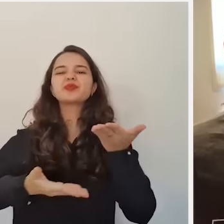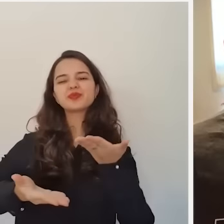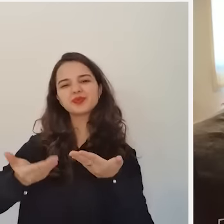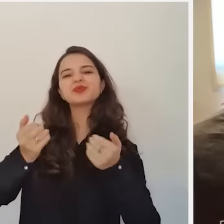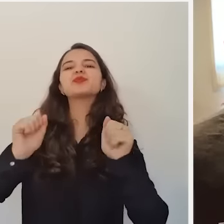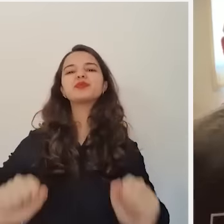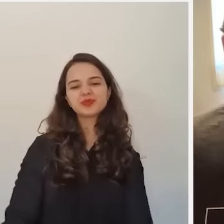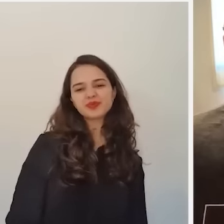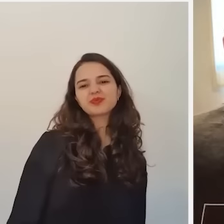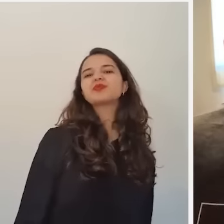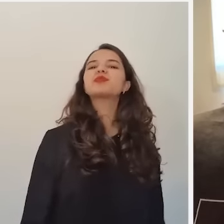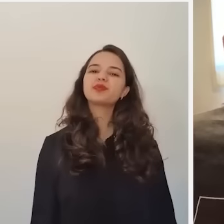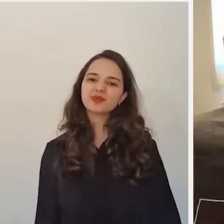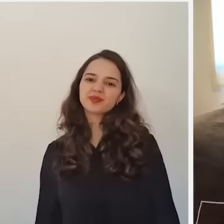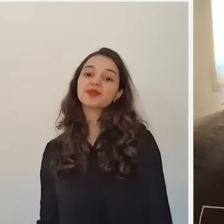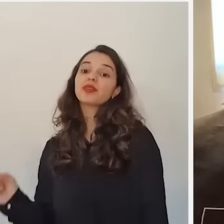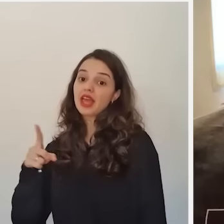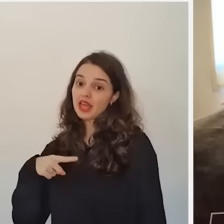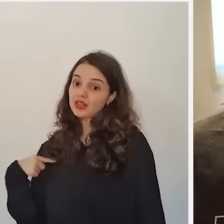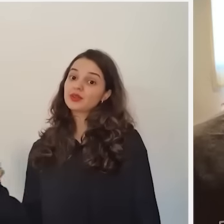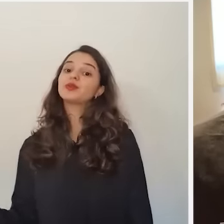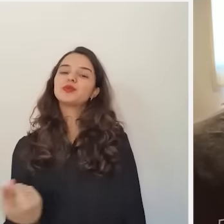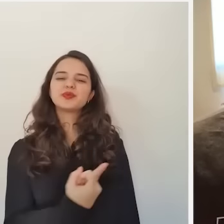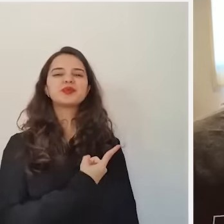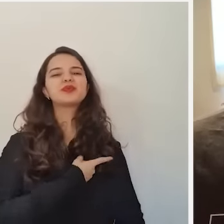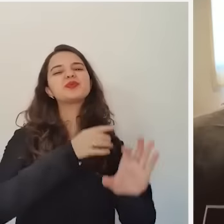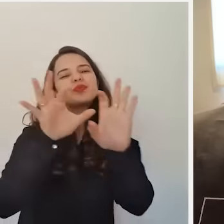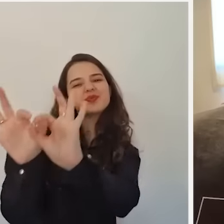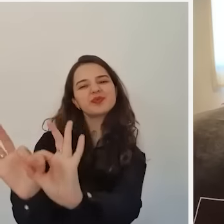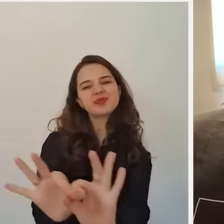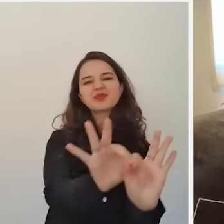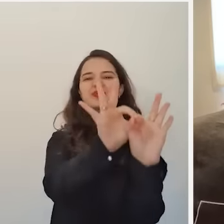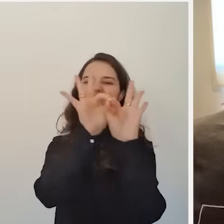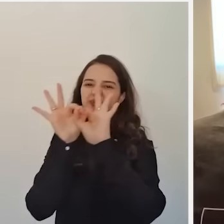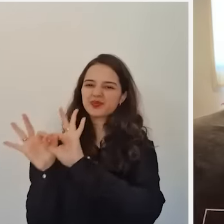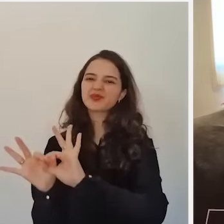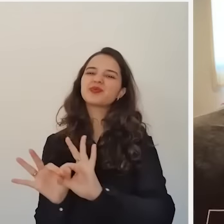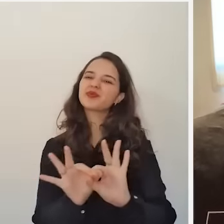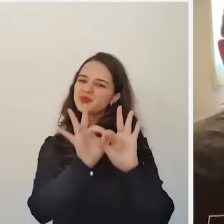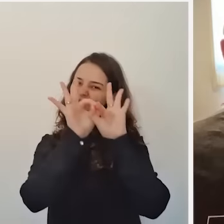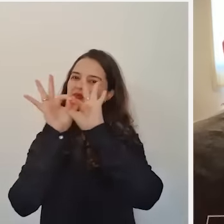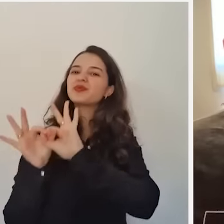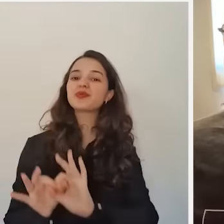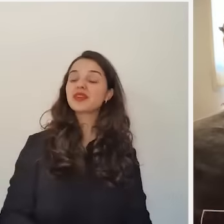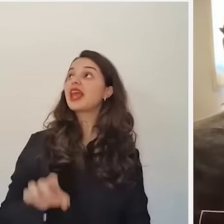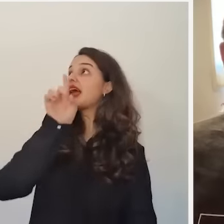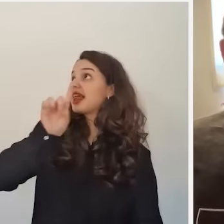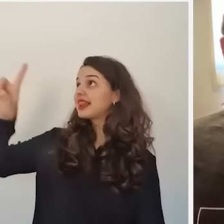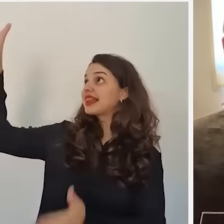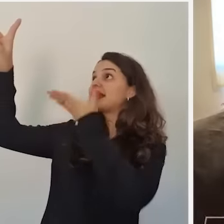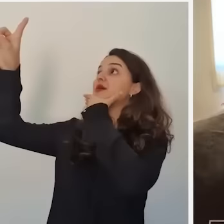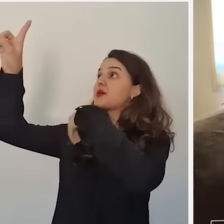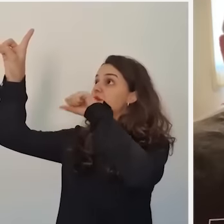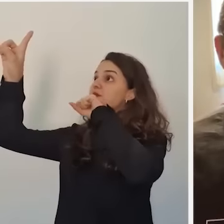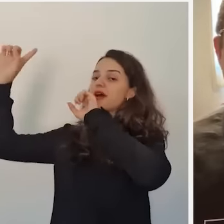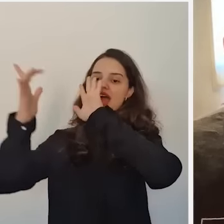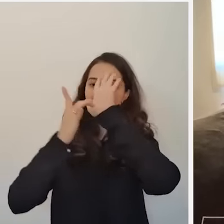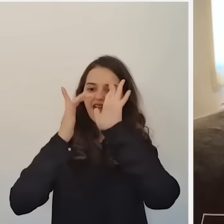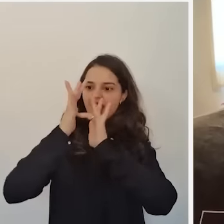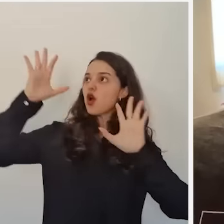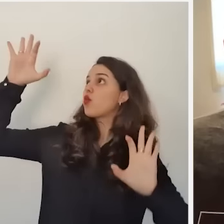Jesus temos que ser um como o Pai em Cristo É temos que